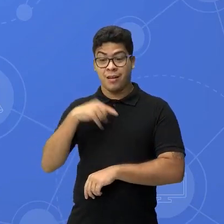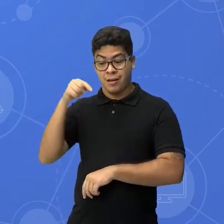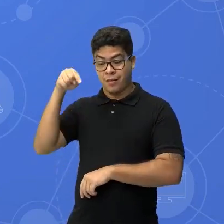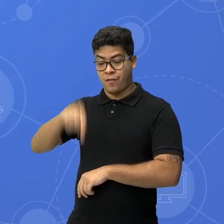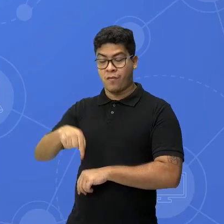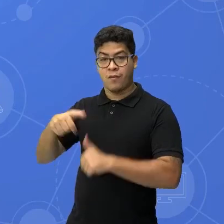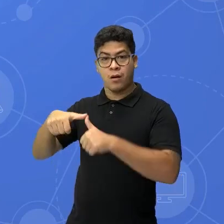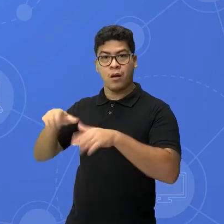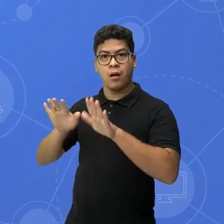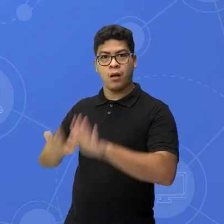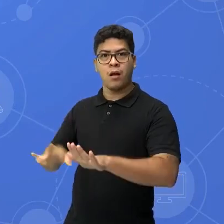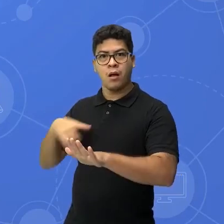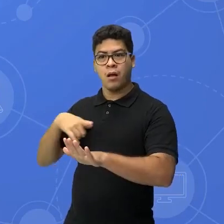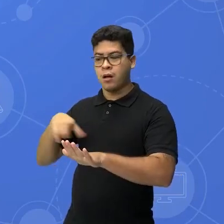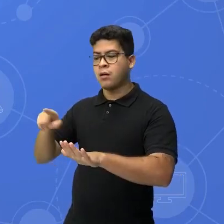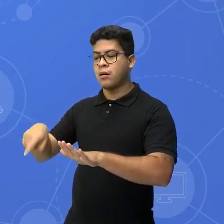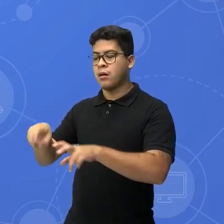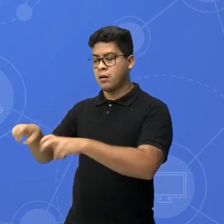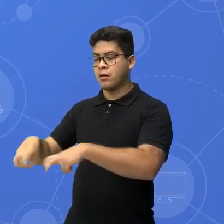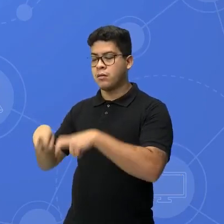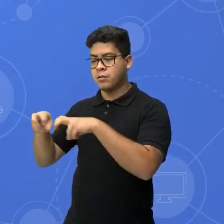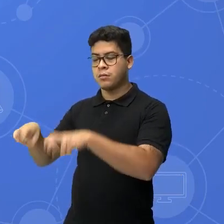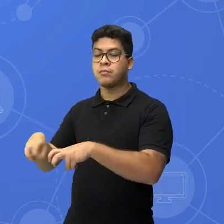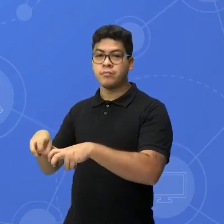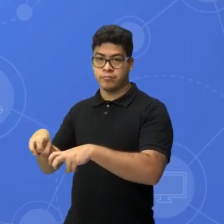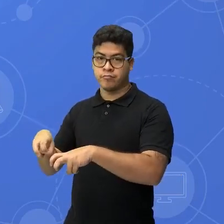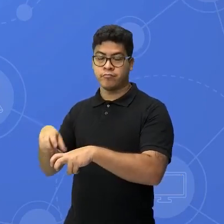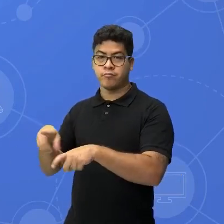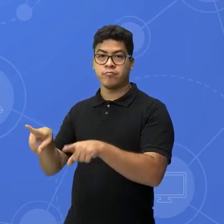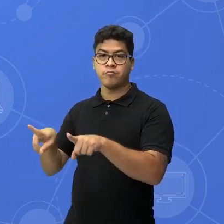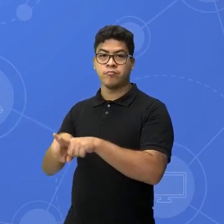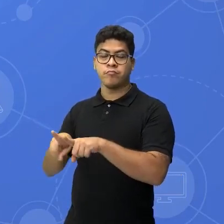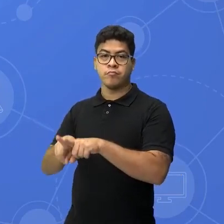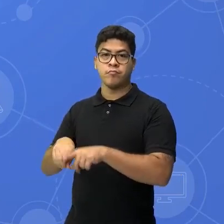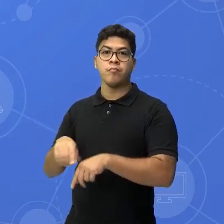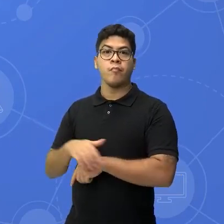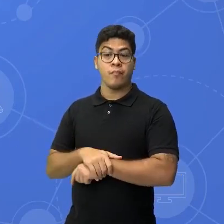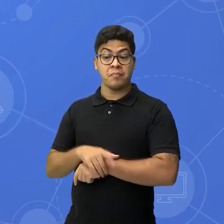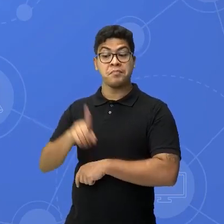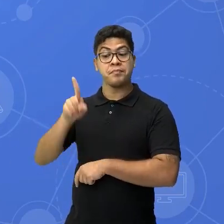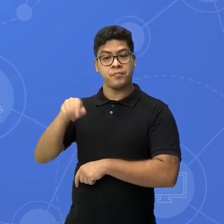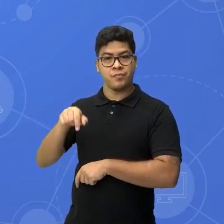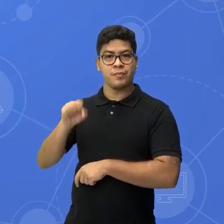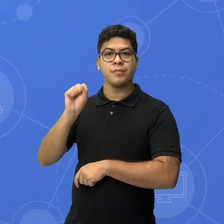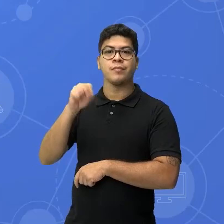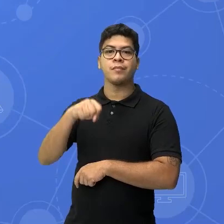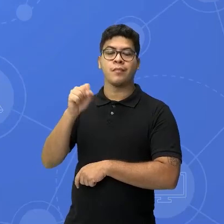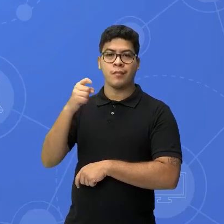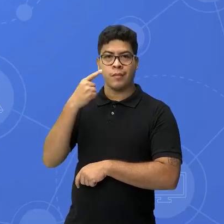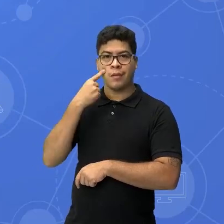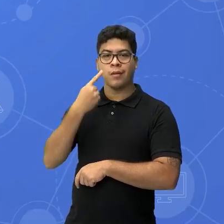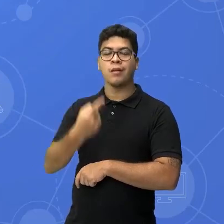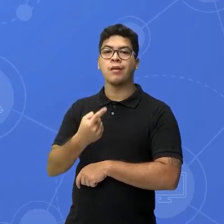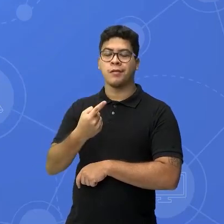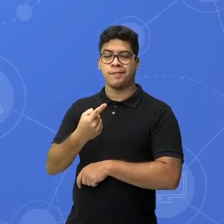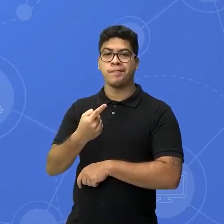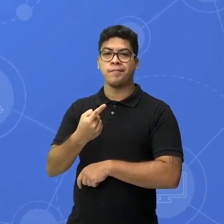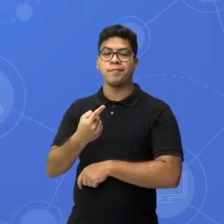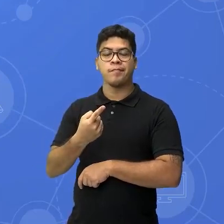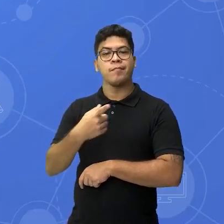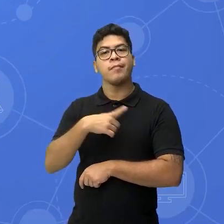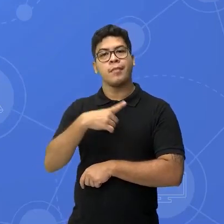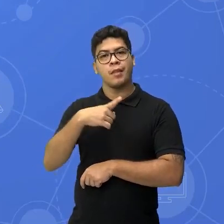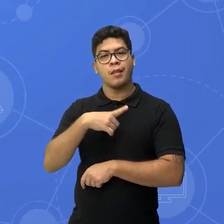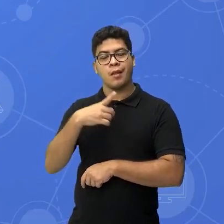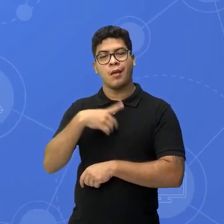brasileiro são os pequenos, são chamados agricultores familiares. Esse sim produz alimento para